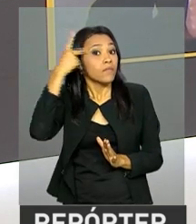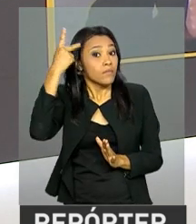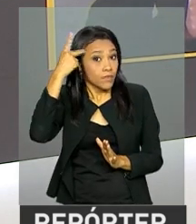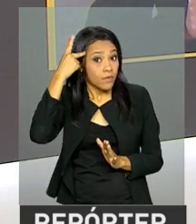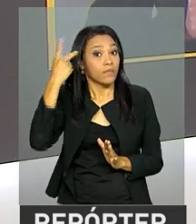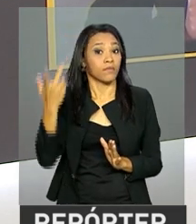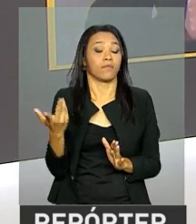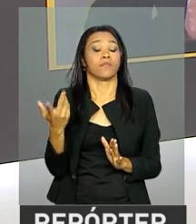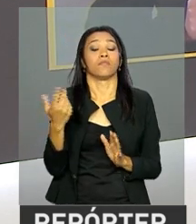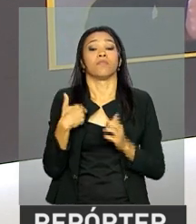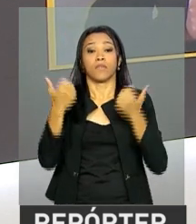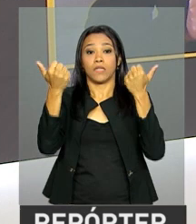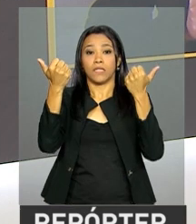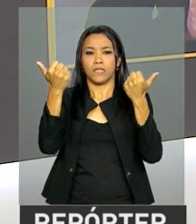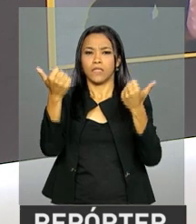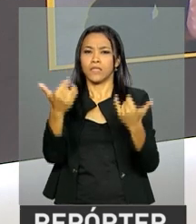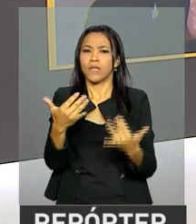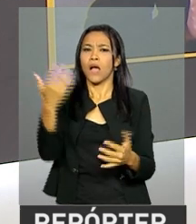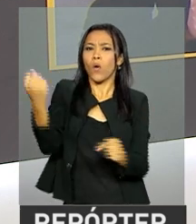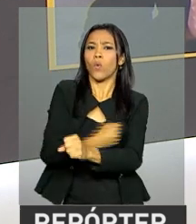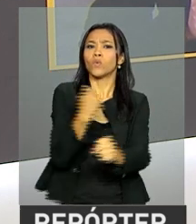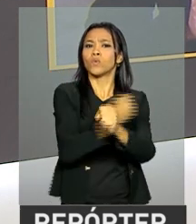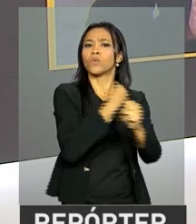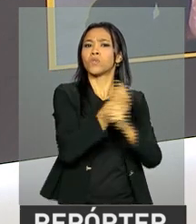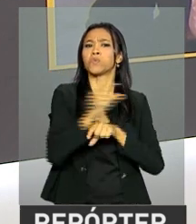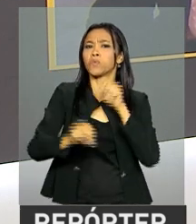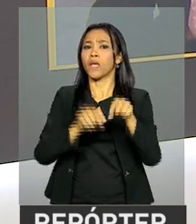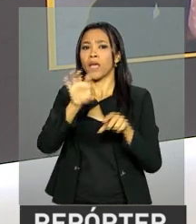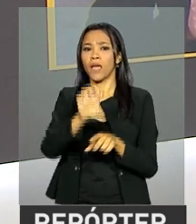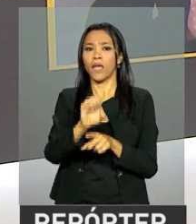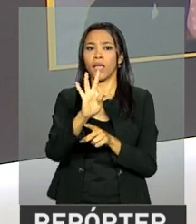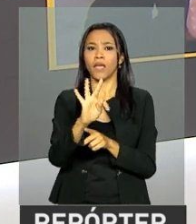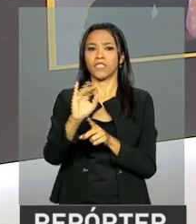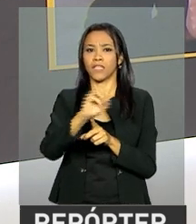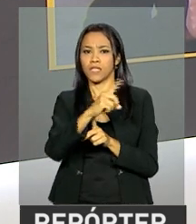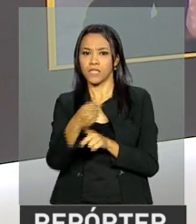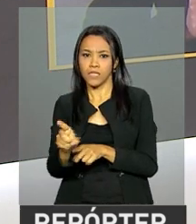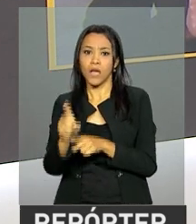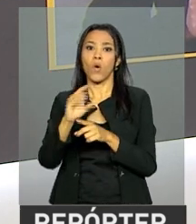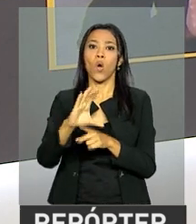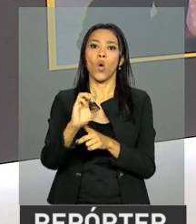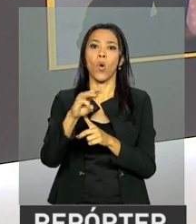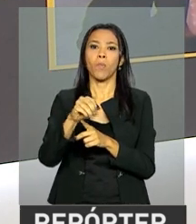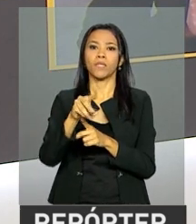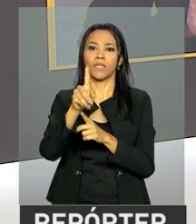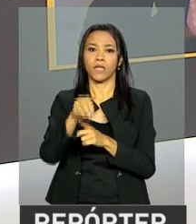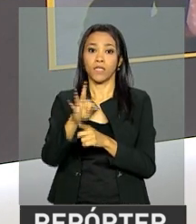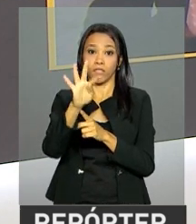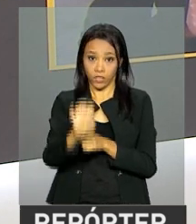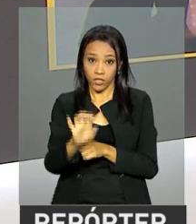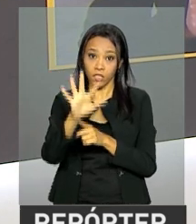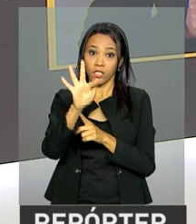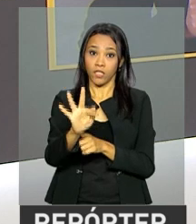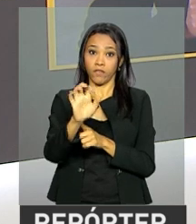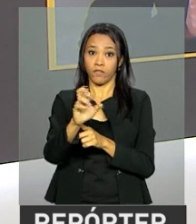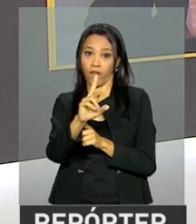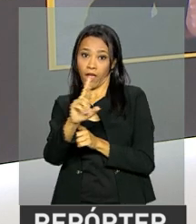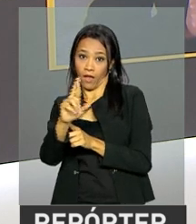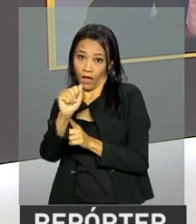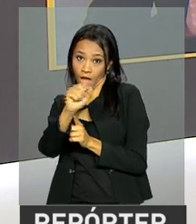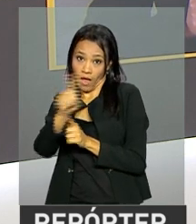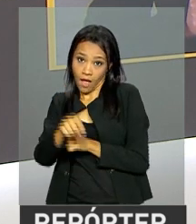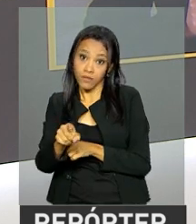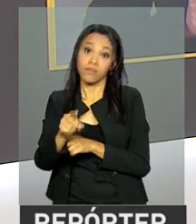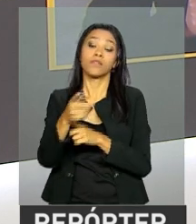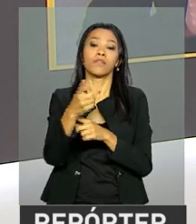iniciar a reconstrução da estação Comandante Ferraz lá na Antártica a base voltará a ter uma estrutura